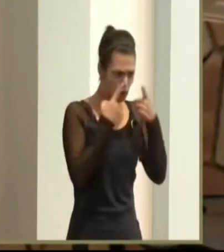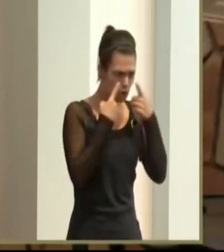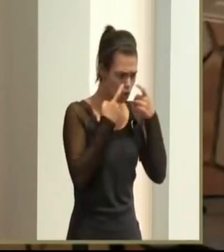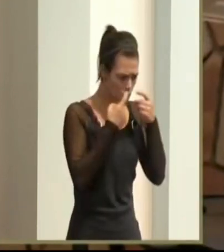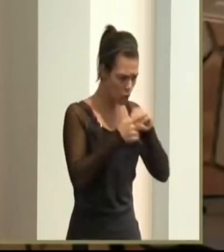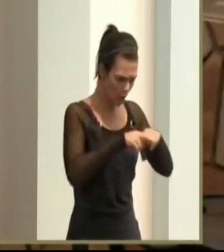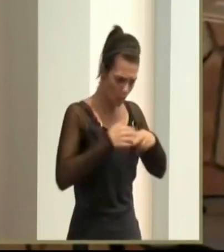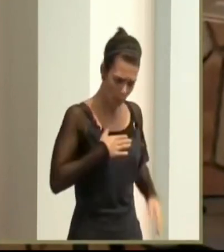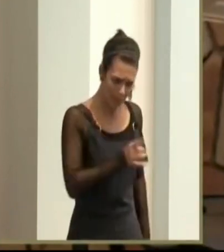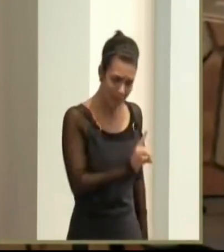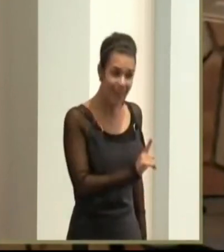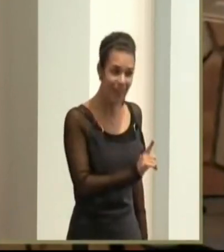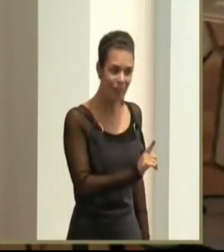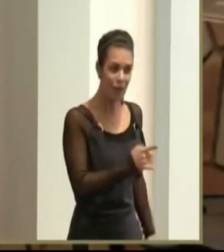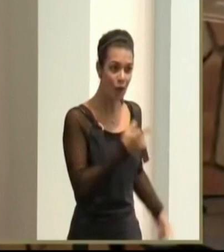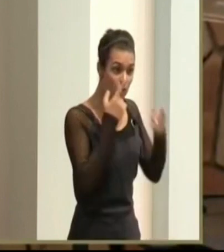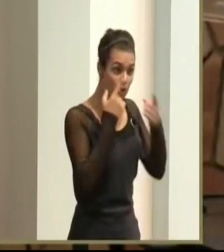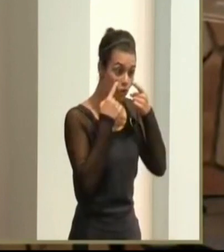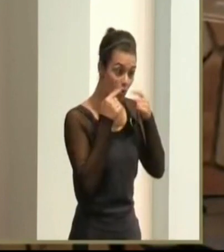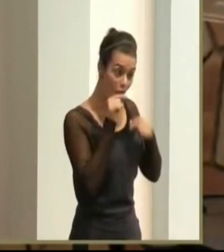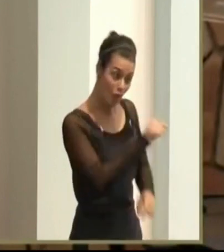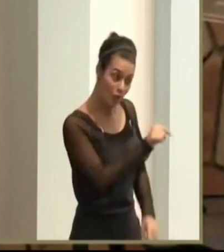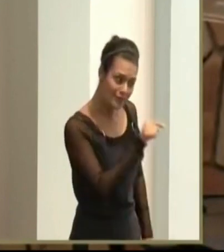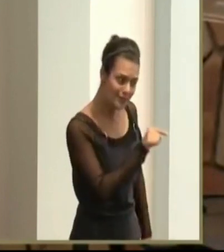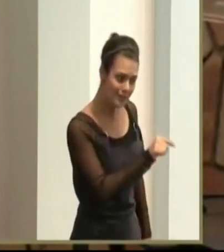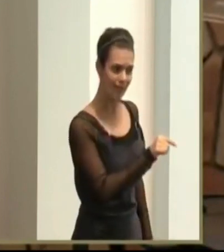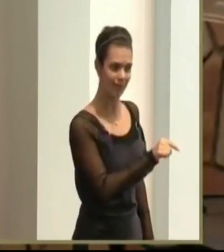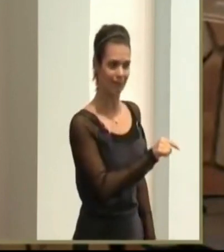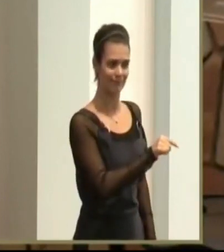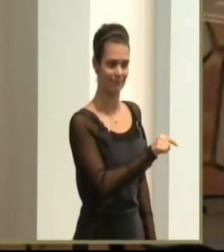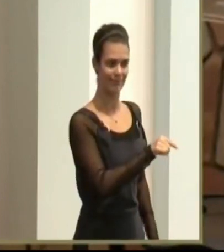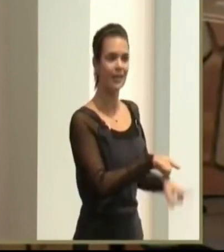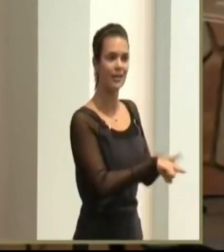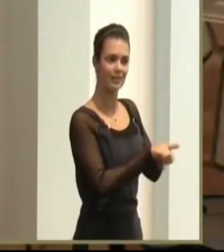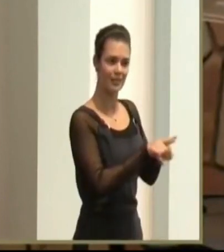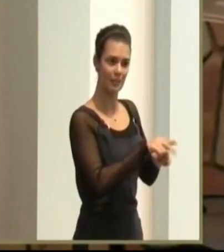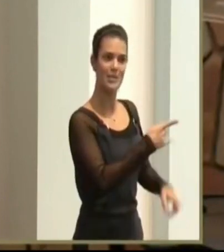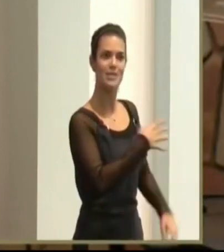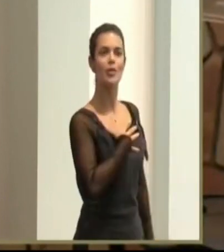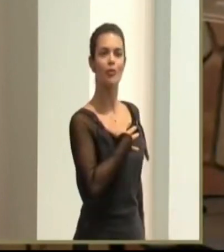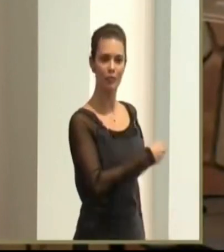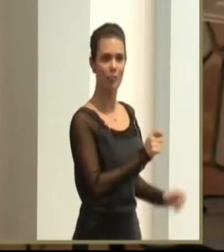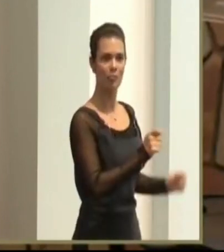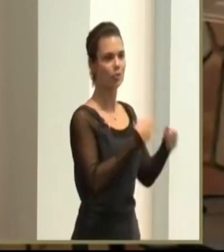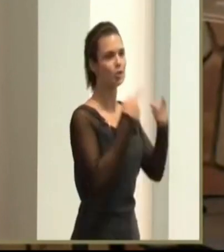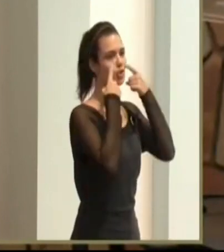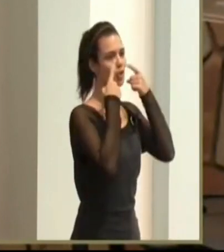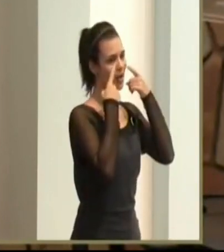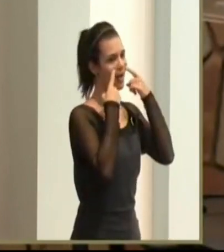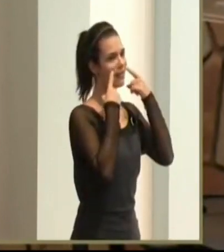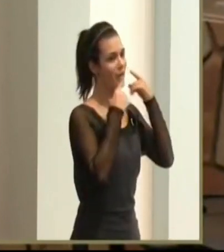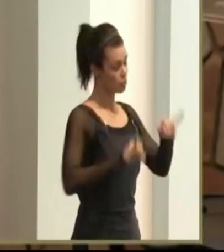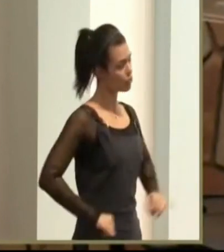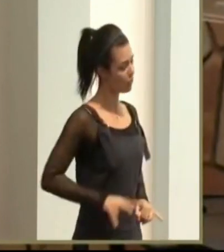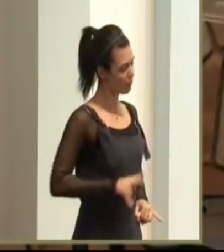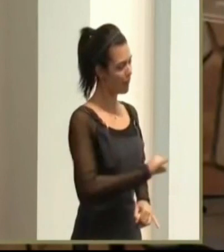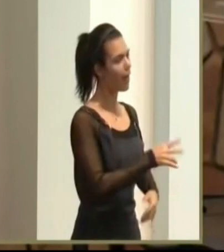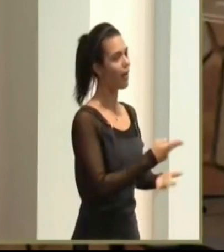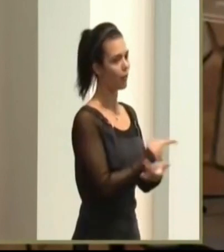chorai antes por vós mesmas e por vossos filhos. E concluindo esse momento da sua